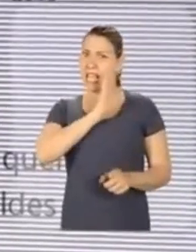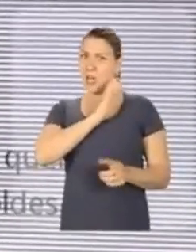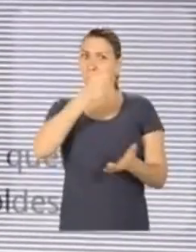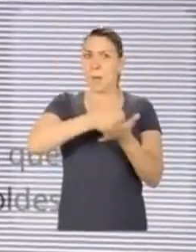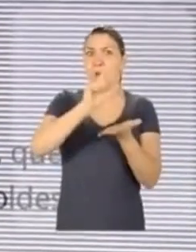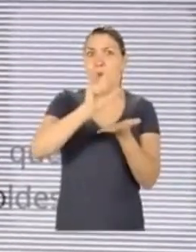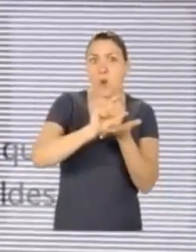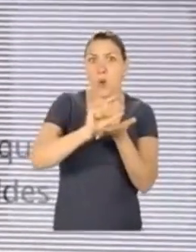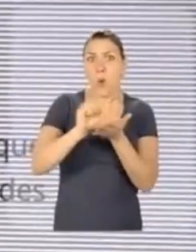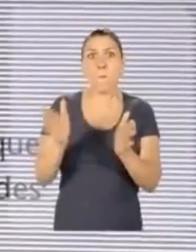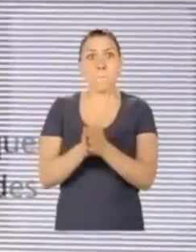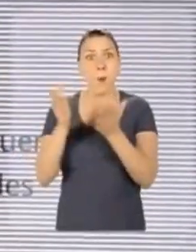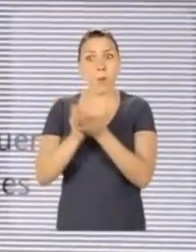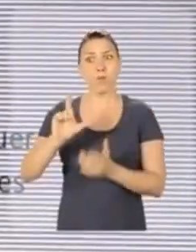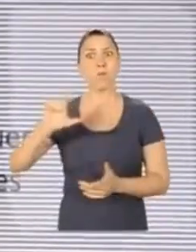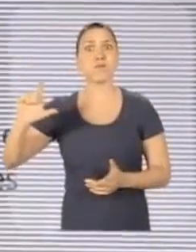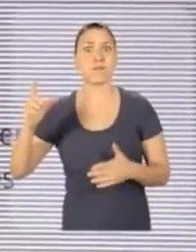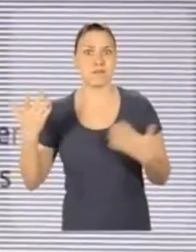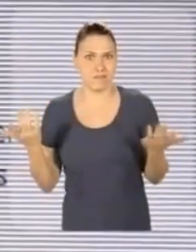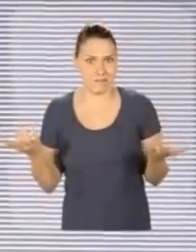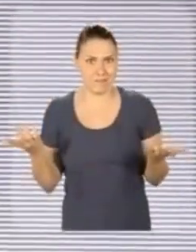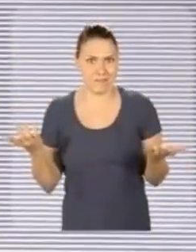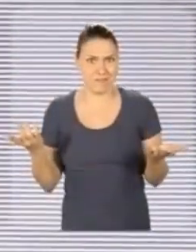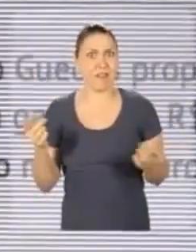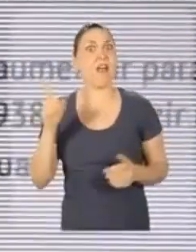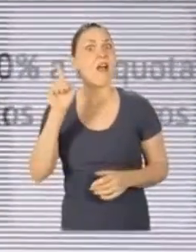ricos e mais imposto para os pobres.